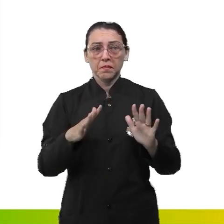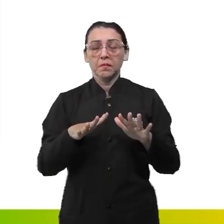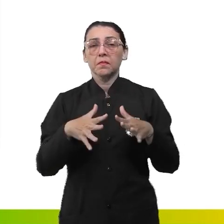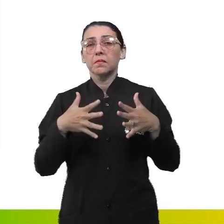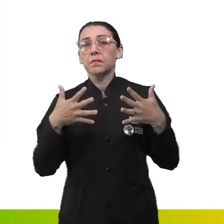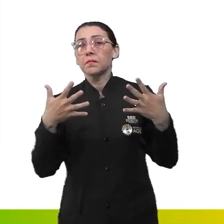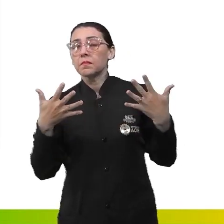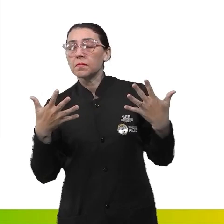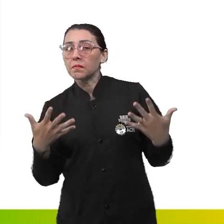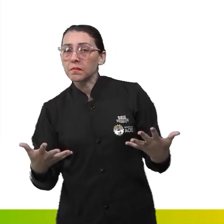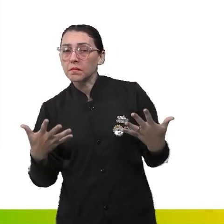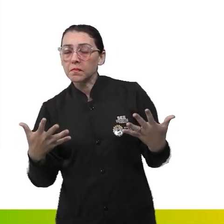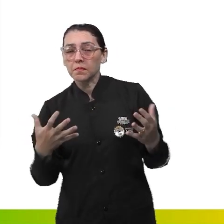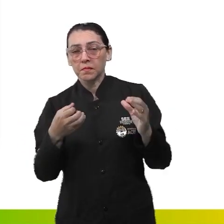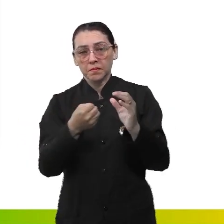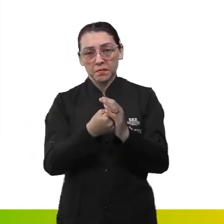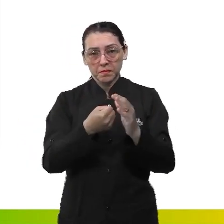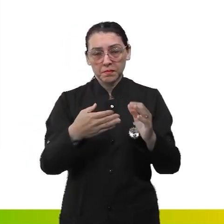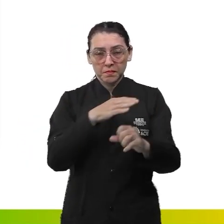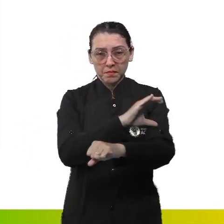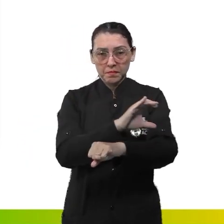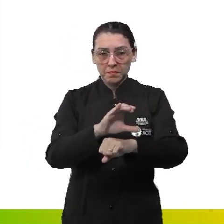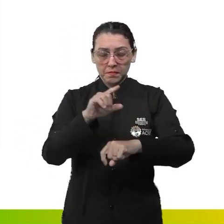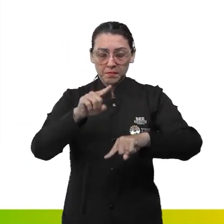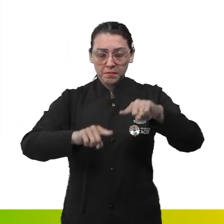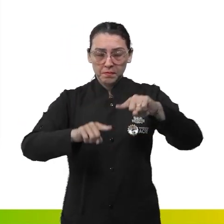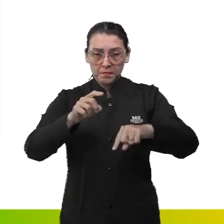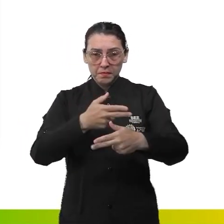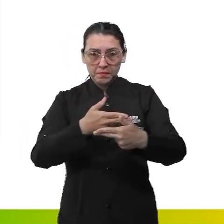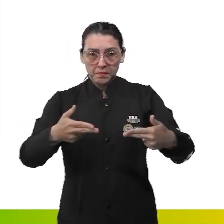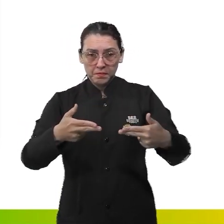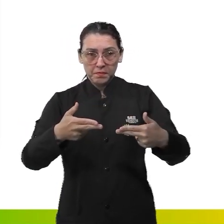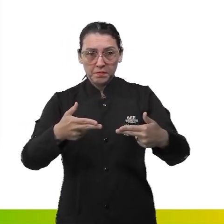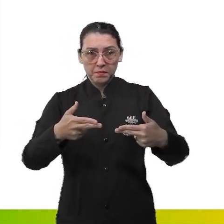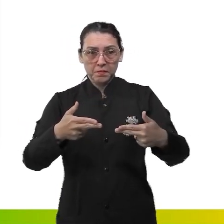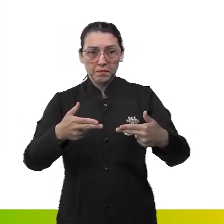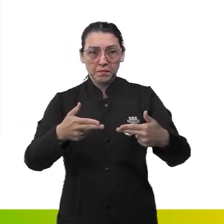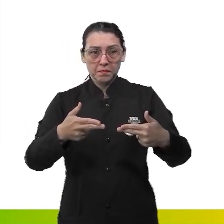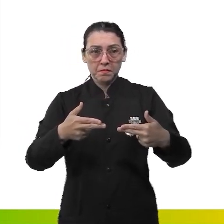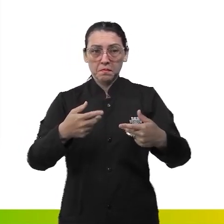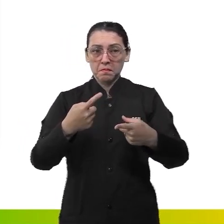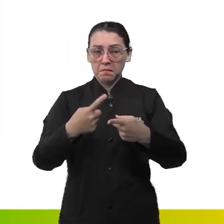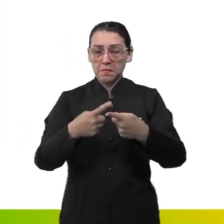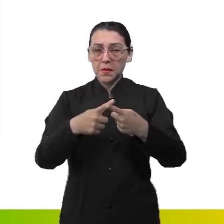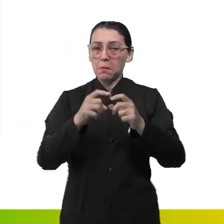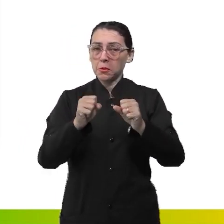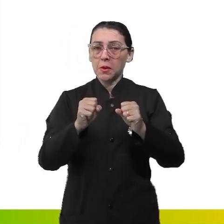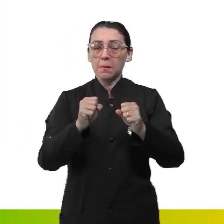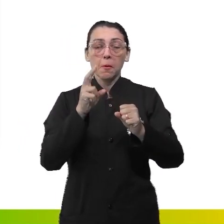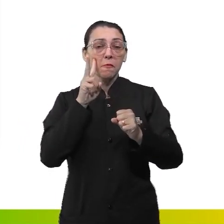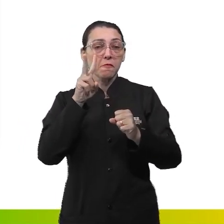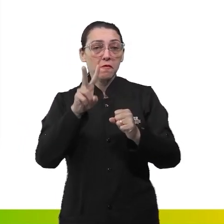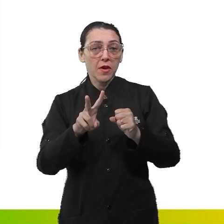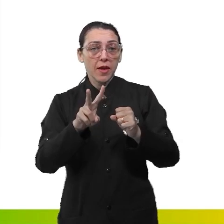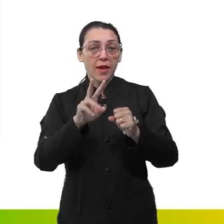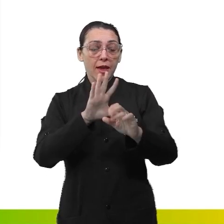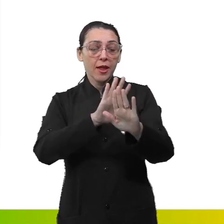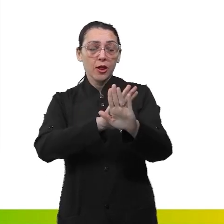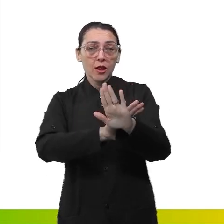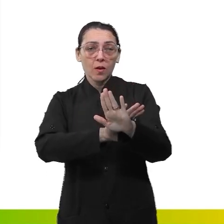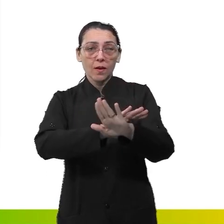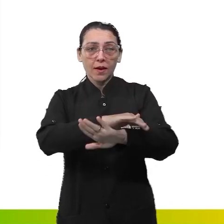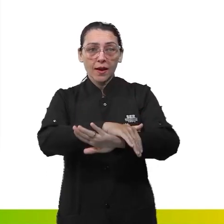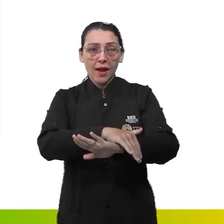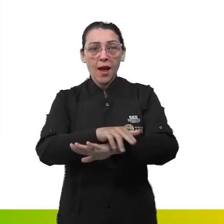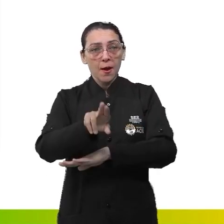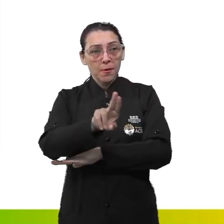quais as características da cultura material? Ela é tangível porque nós podemos ver,